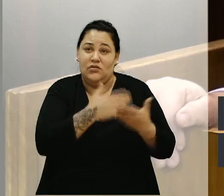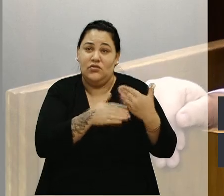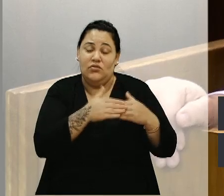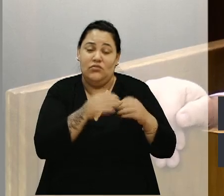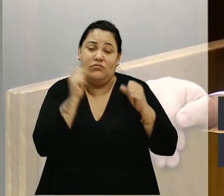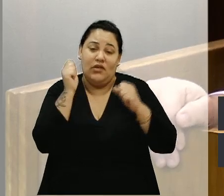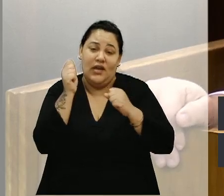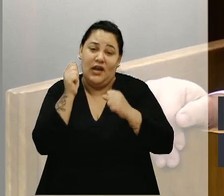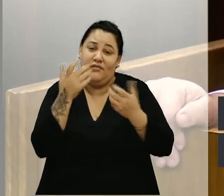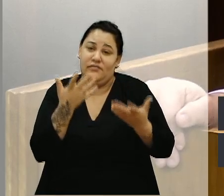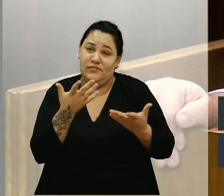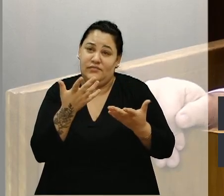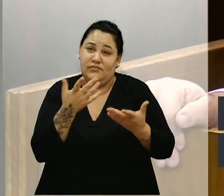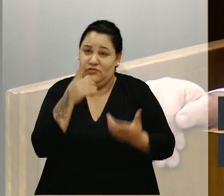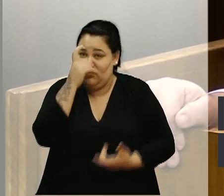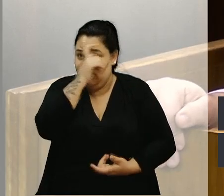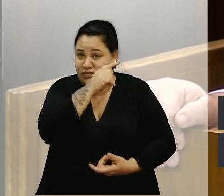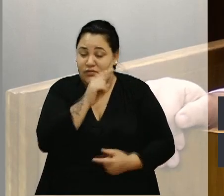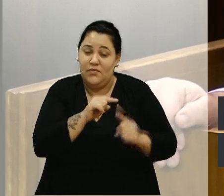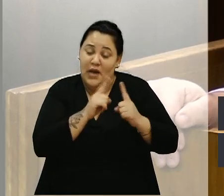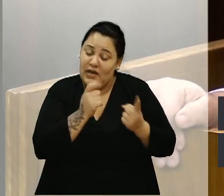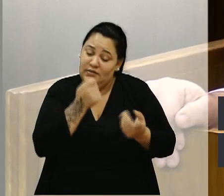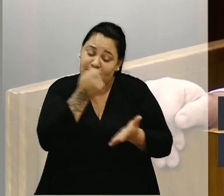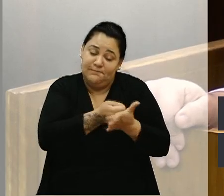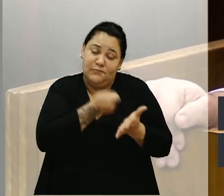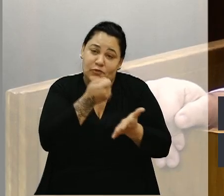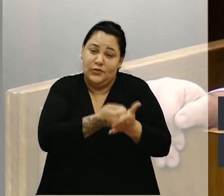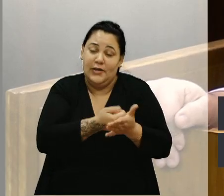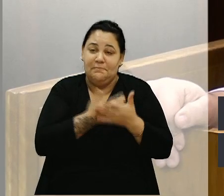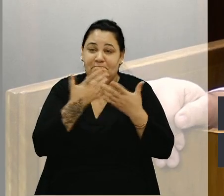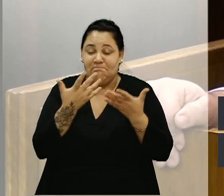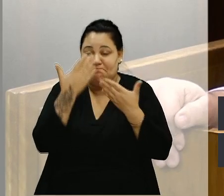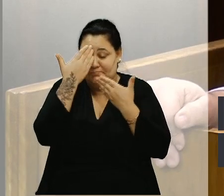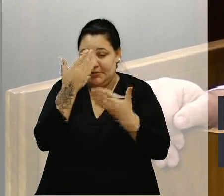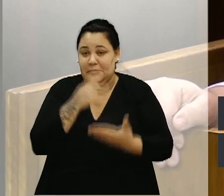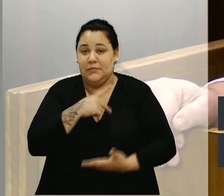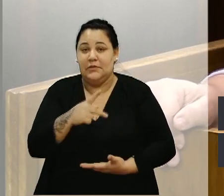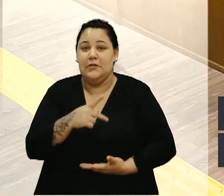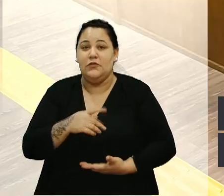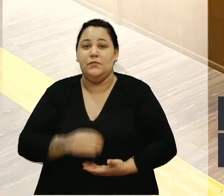greve. É difícil, mas vamos lutar. Obrigado, senhor presidente.